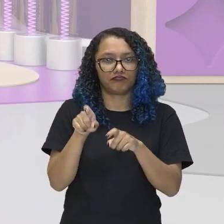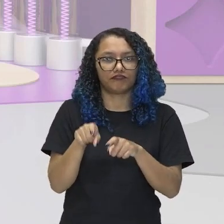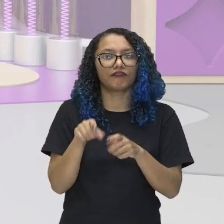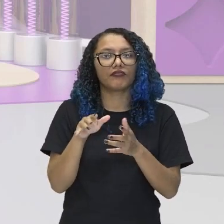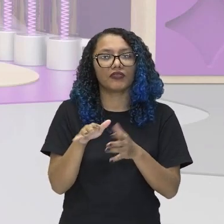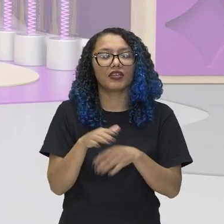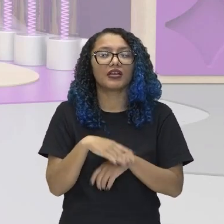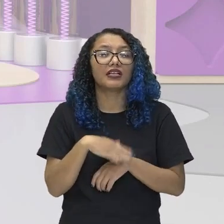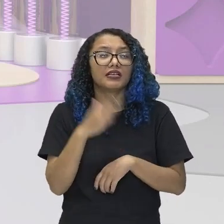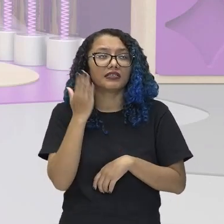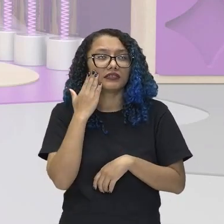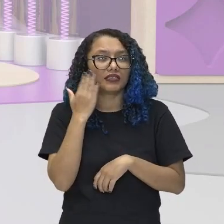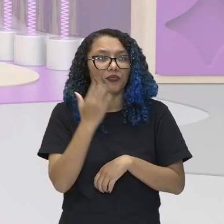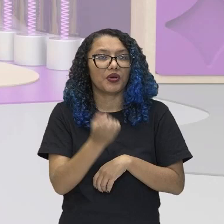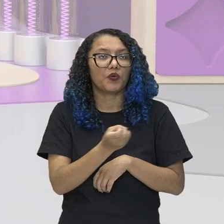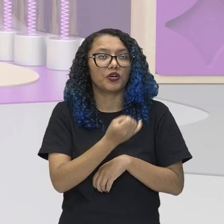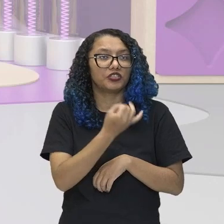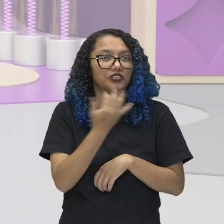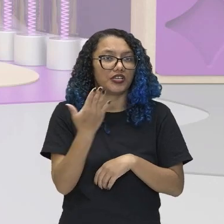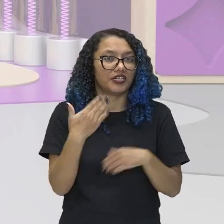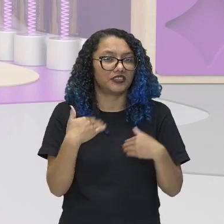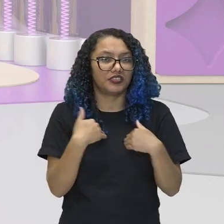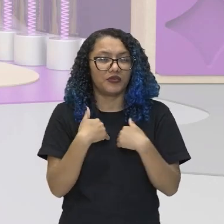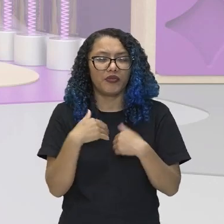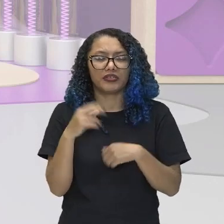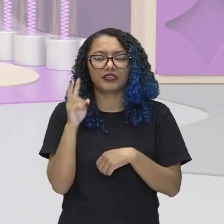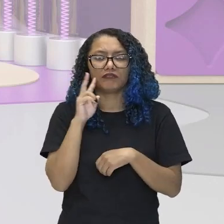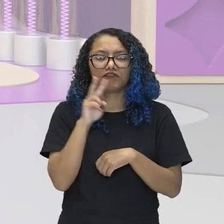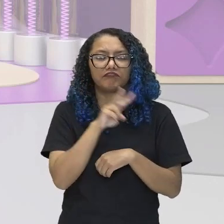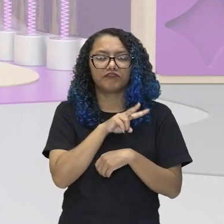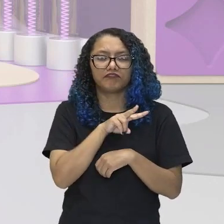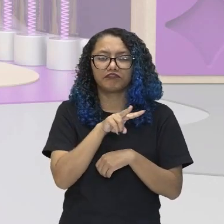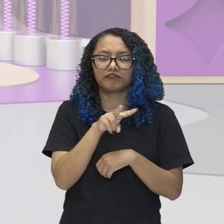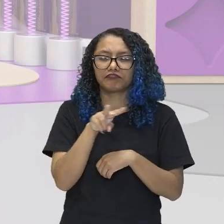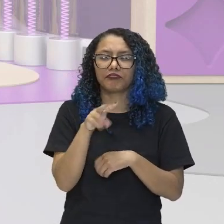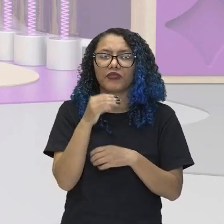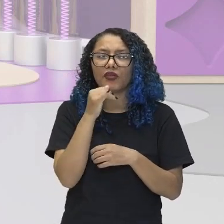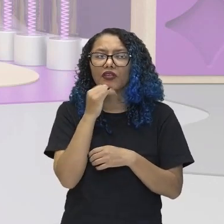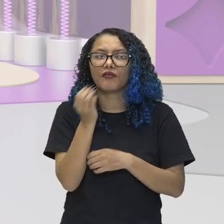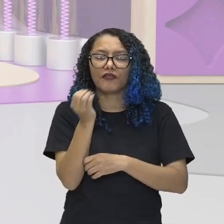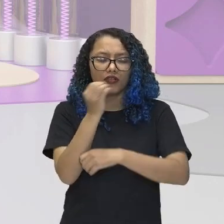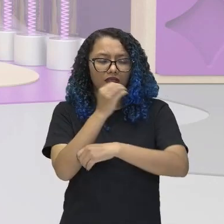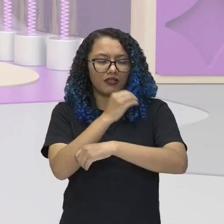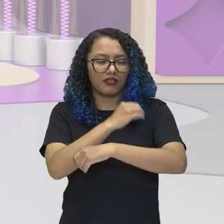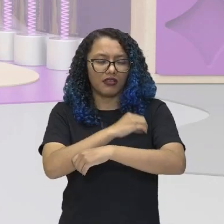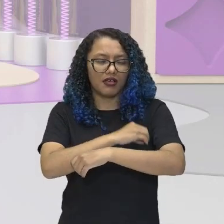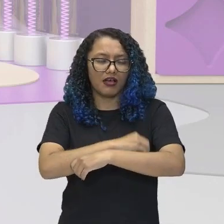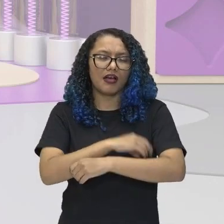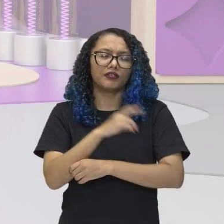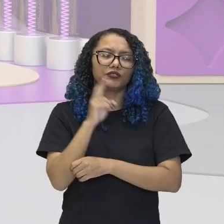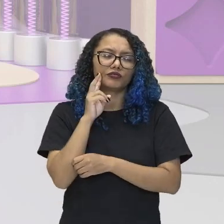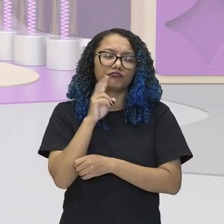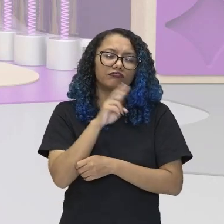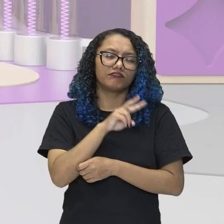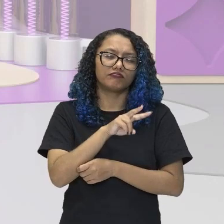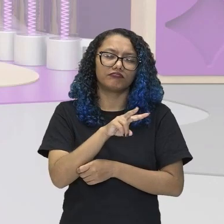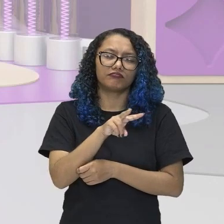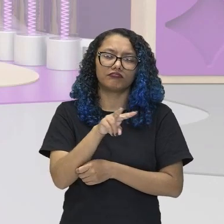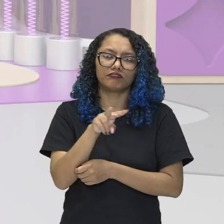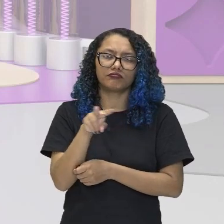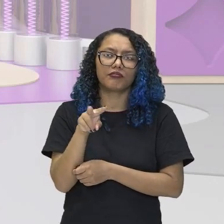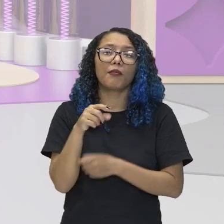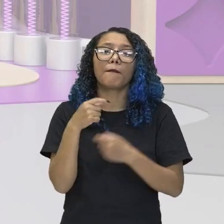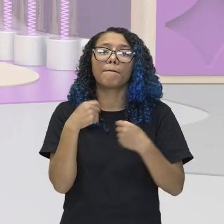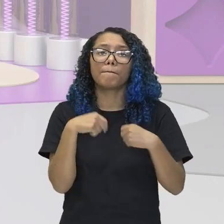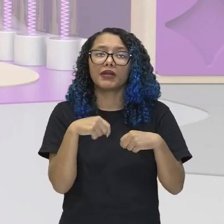tem. Só de passar assim o olho, né, no final da tarde, quando ele tem que fazer o recolhimento de